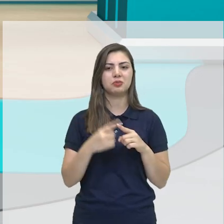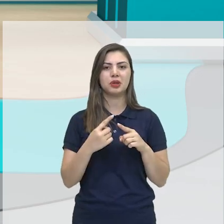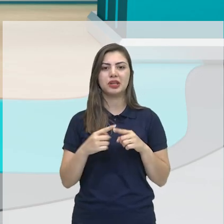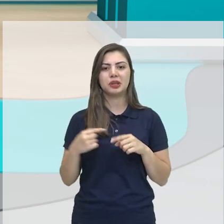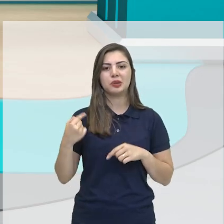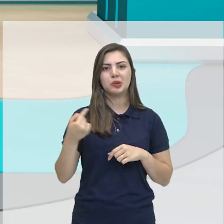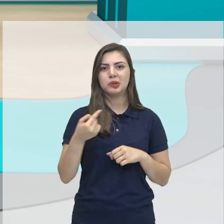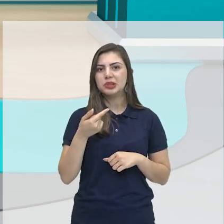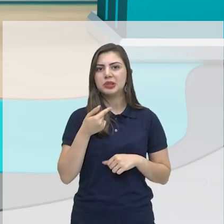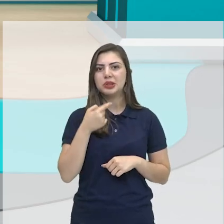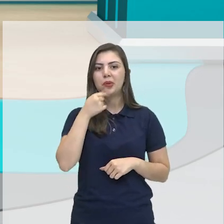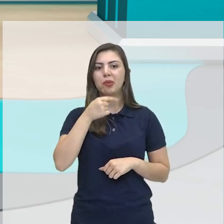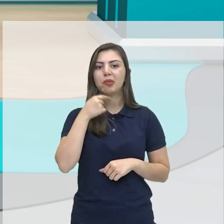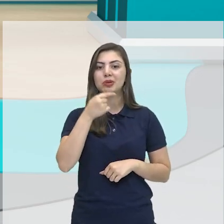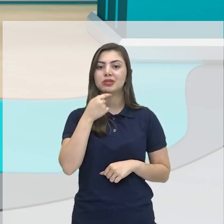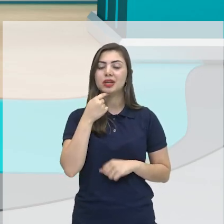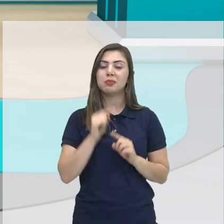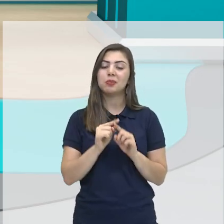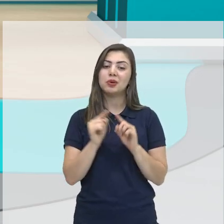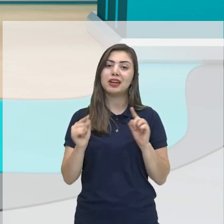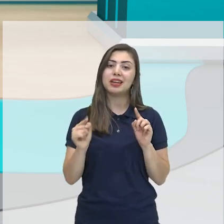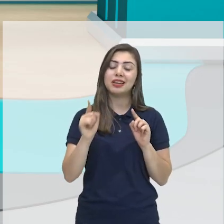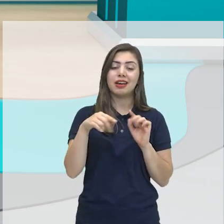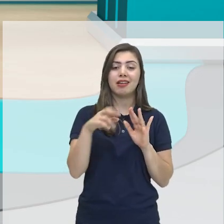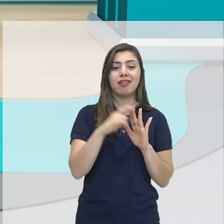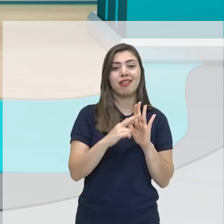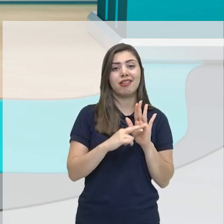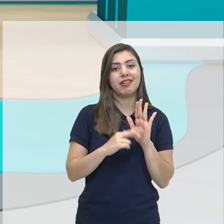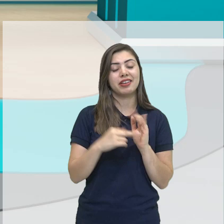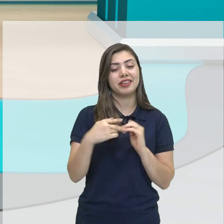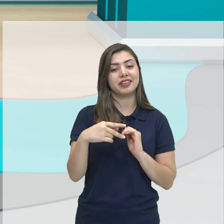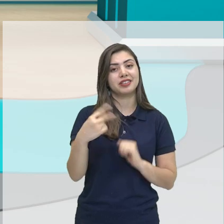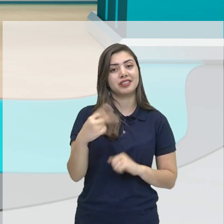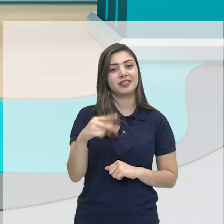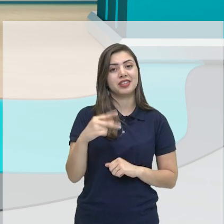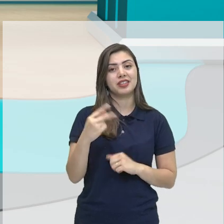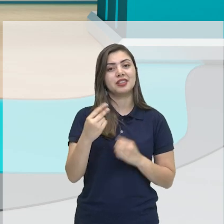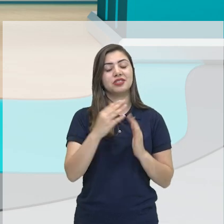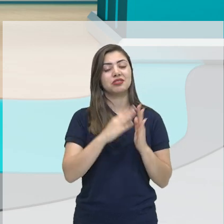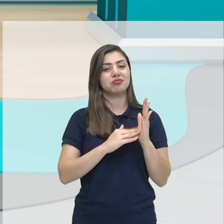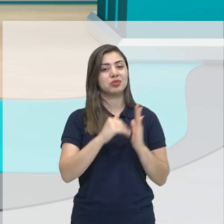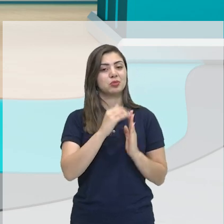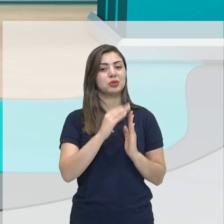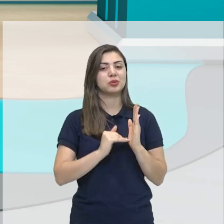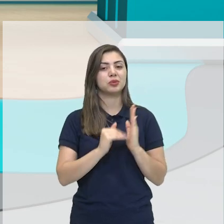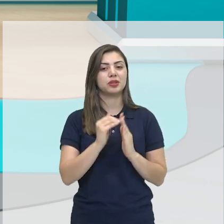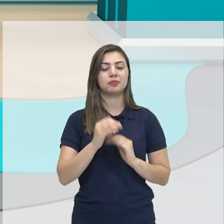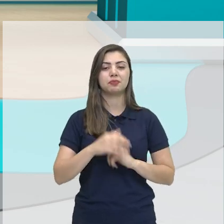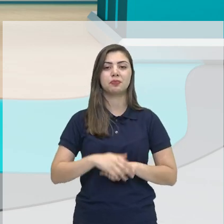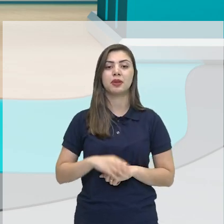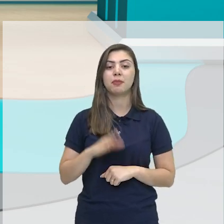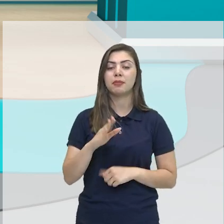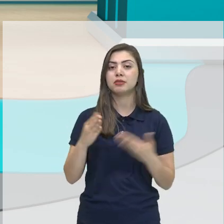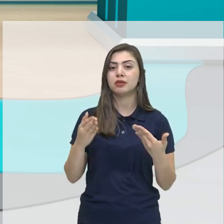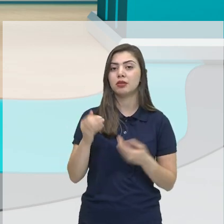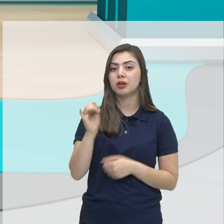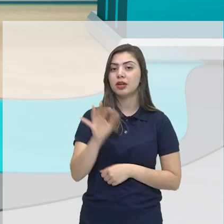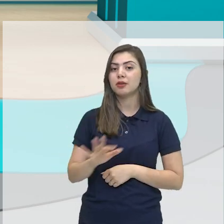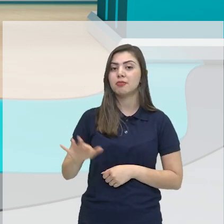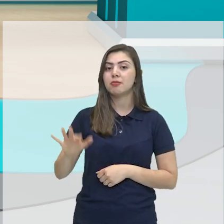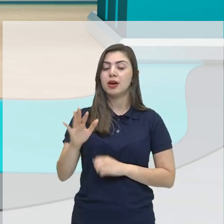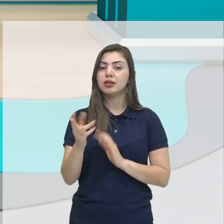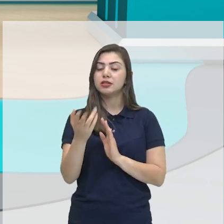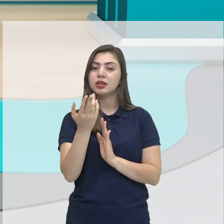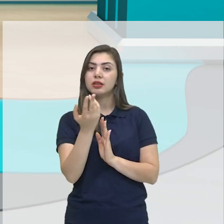egípcia, dessa lei da frontalidade, que era uma lei realmente. Então, vamos ver, a gente trouxe aqui uma representação, vamos trazer uma